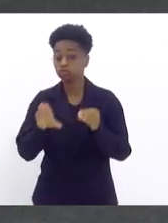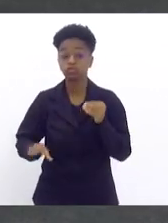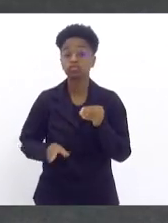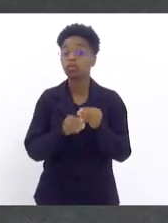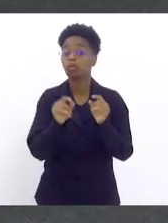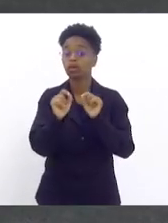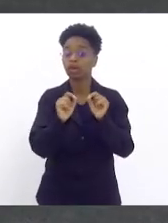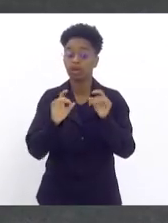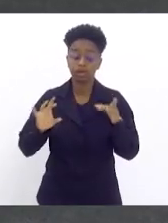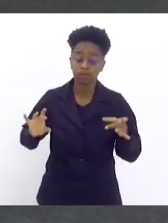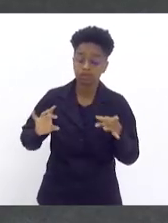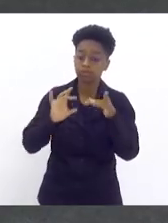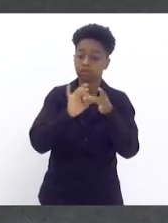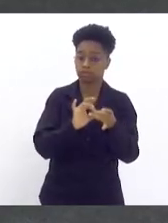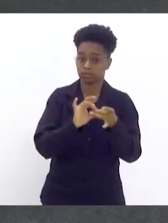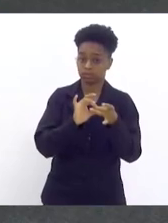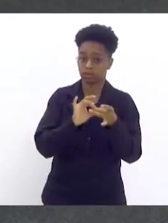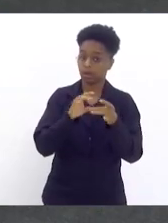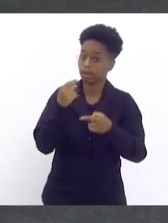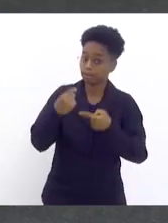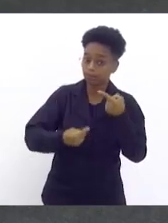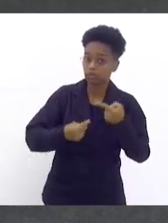a política